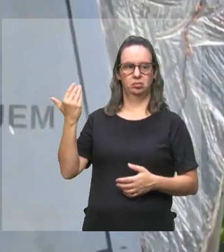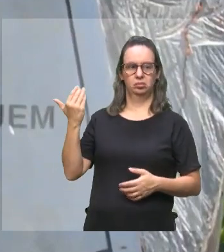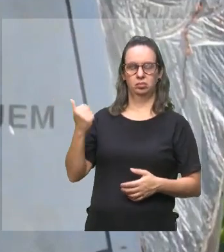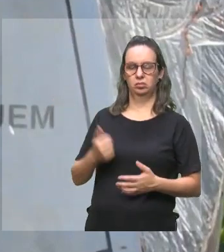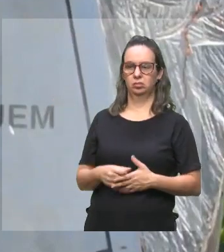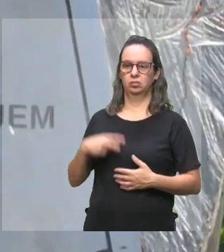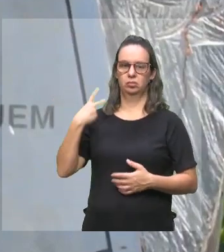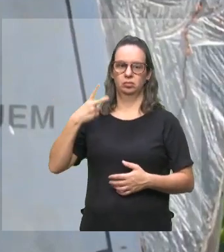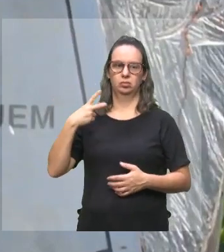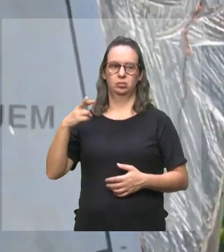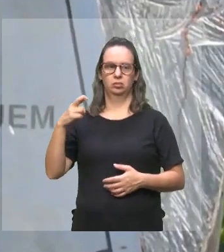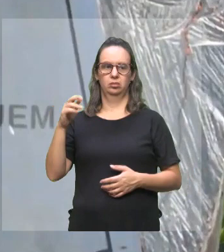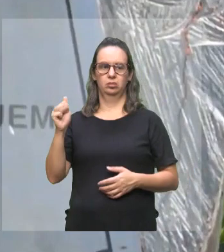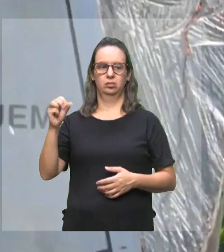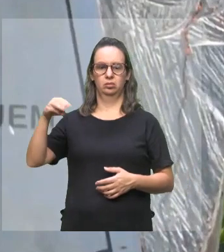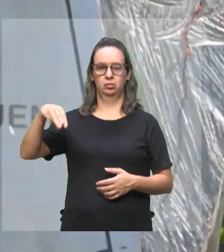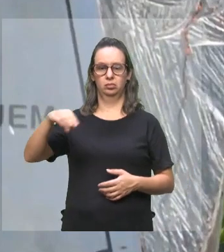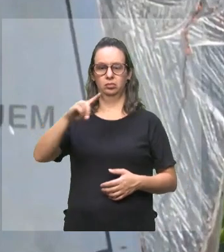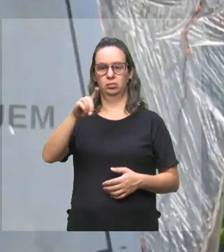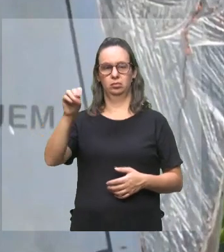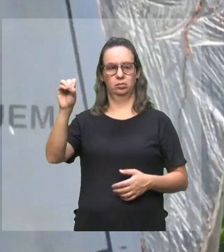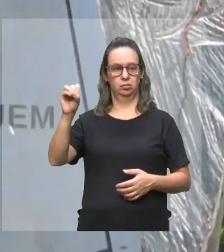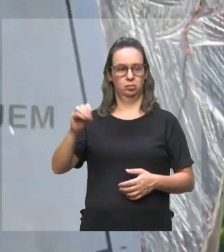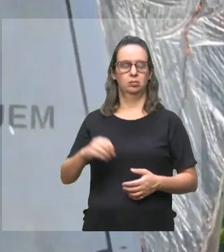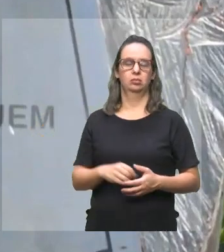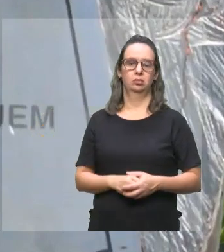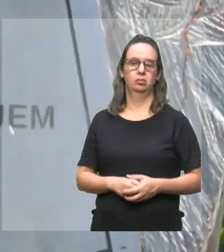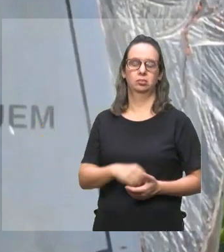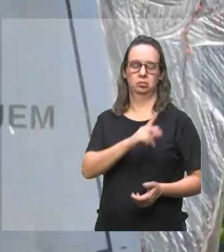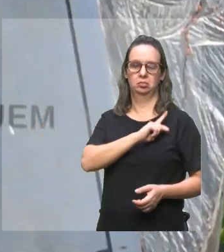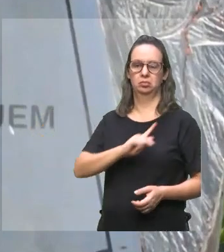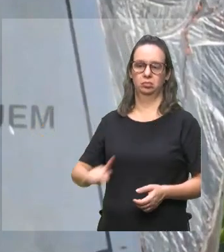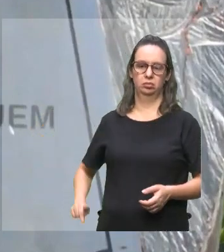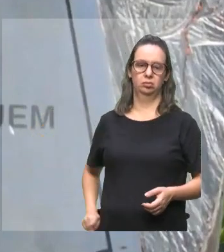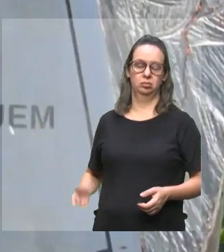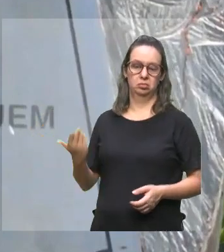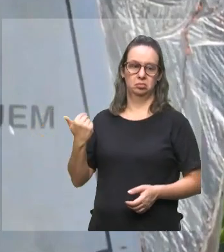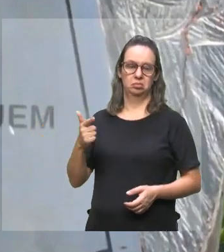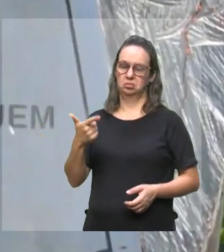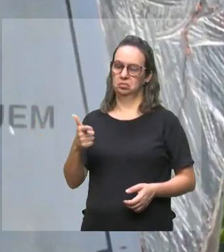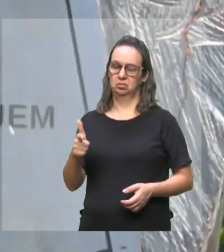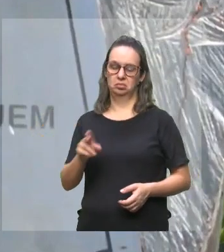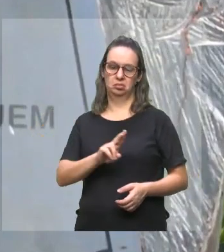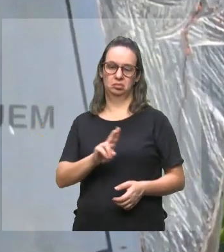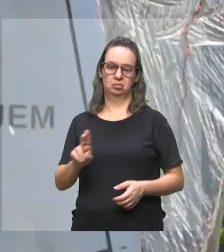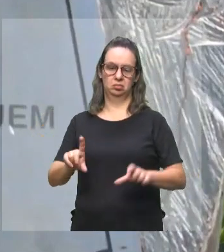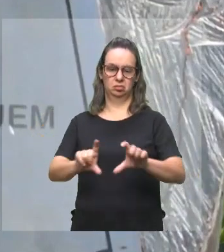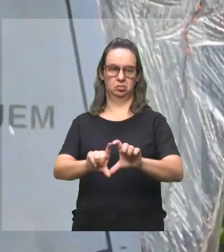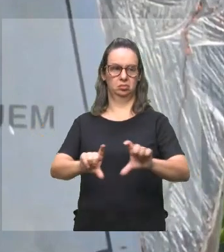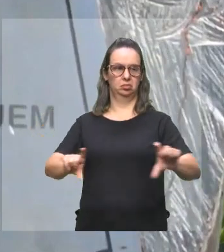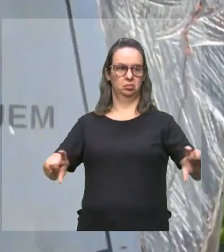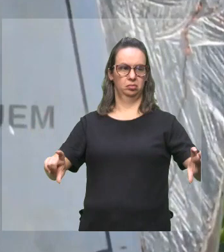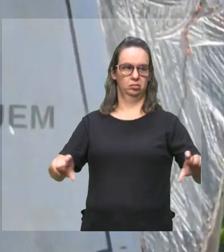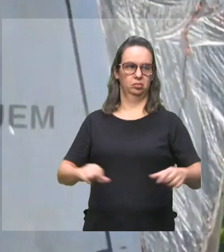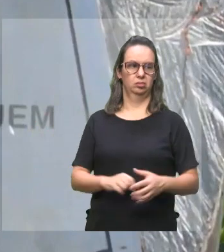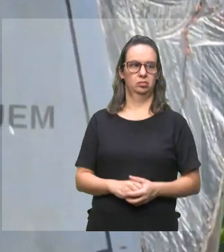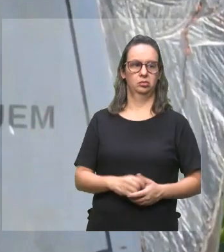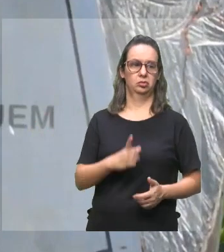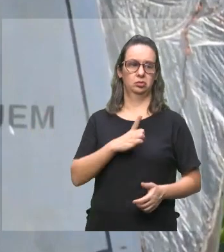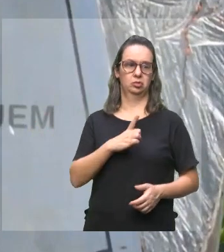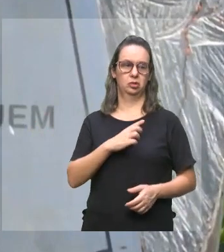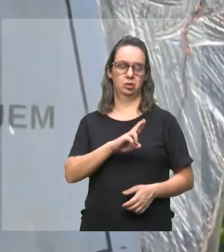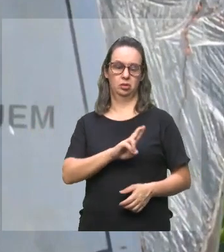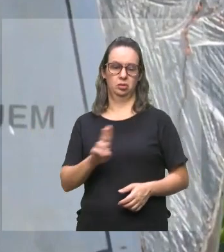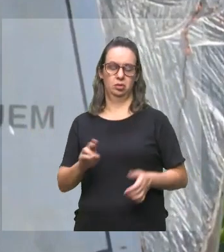que não foi colocado o nome do presidente da Câmara na placa. Colocou dos seus secretários, colocou o